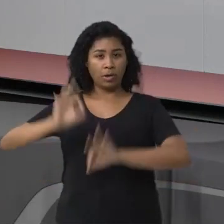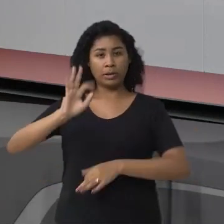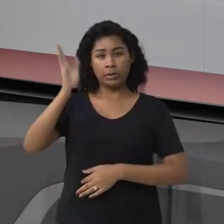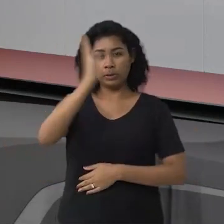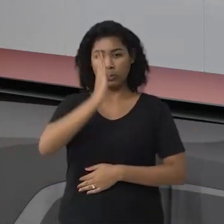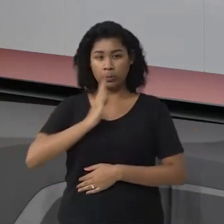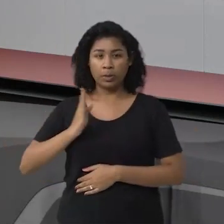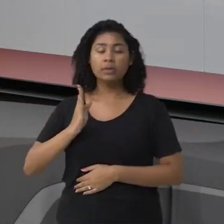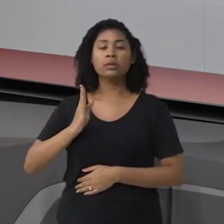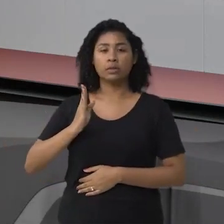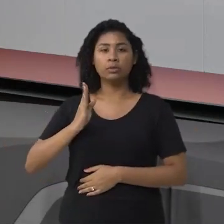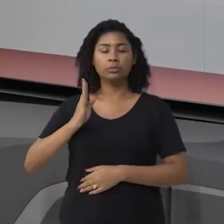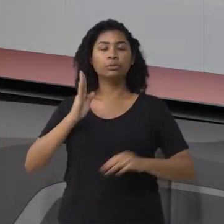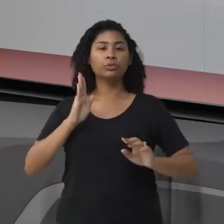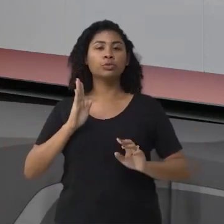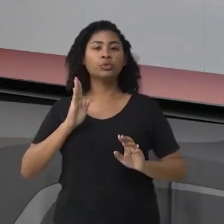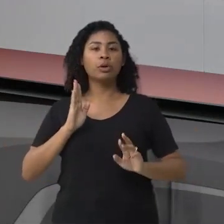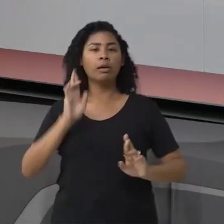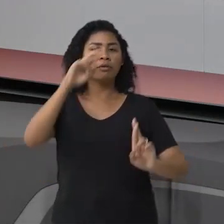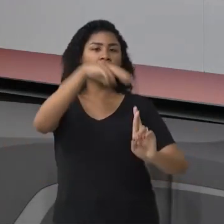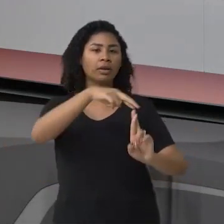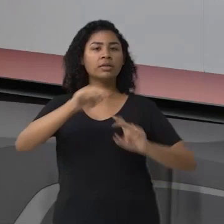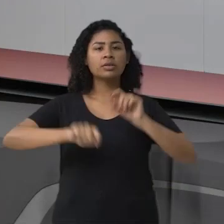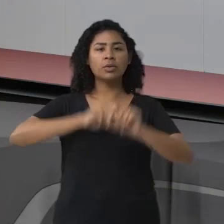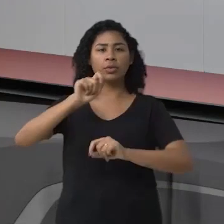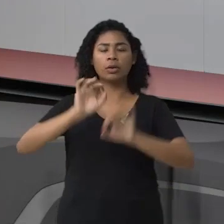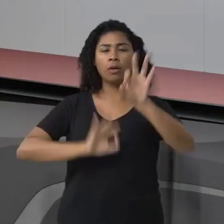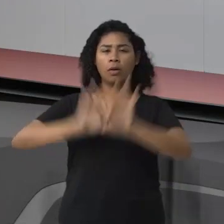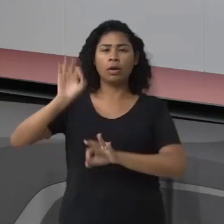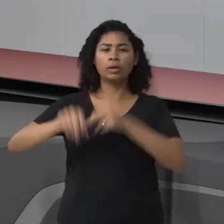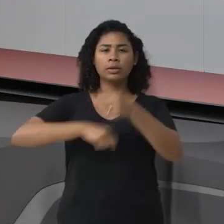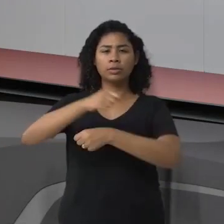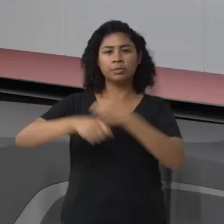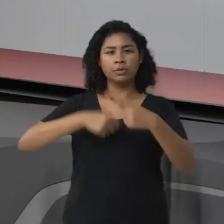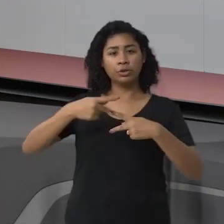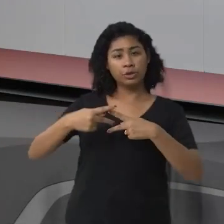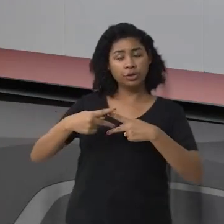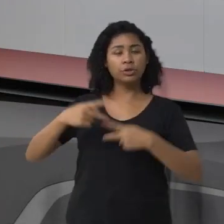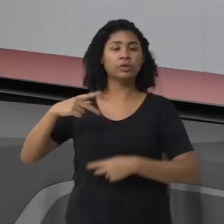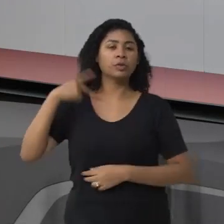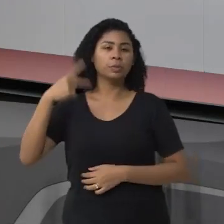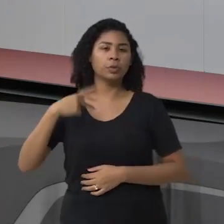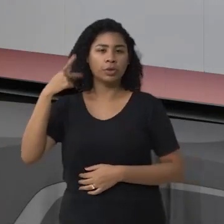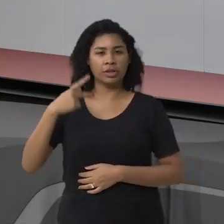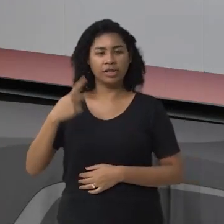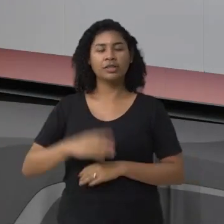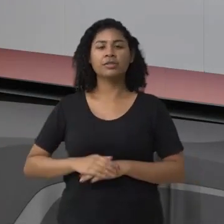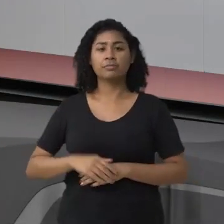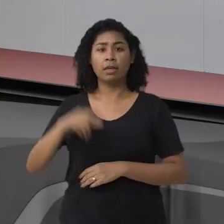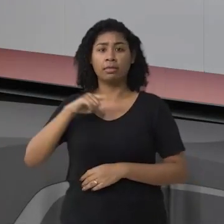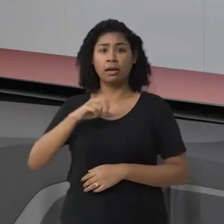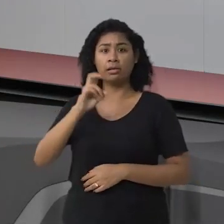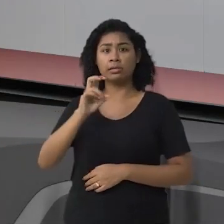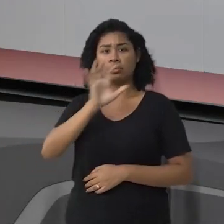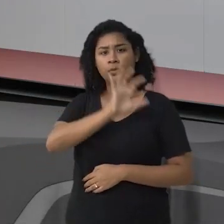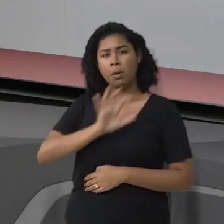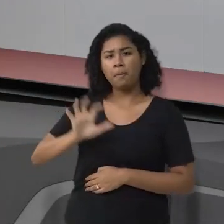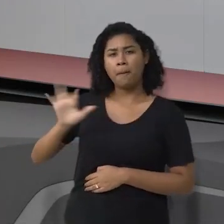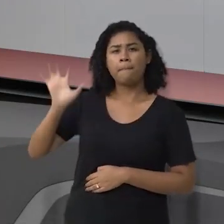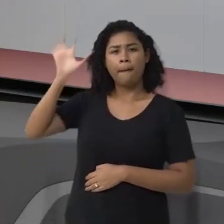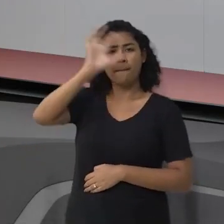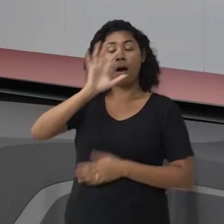político-administrativa do Brasil. A gente verifica todas essas 5 regiões que vai ser a